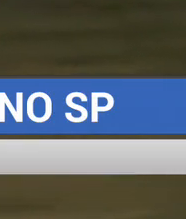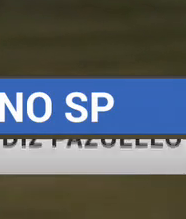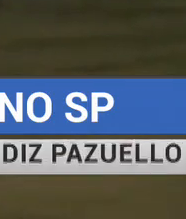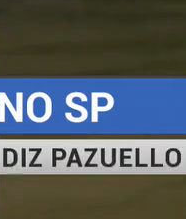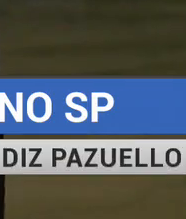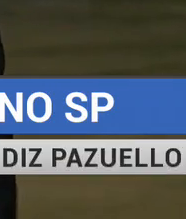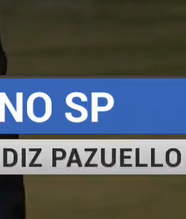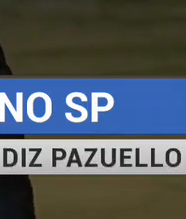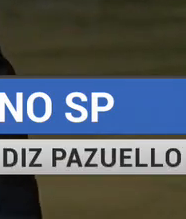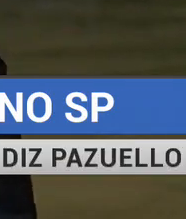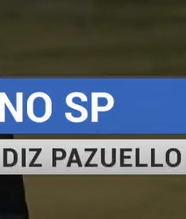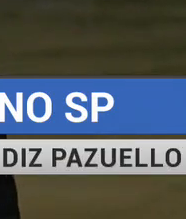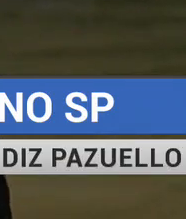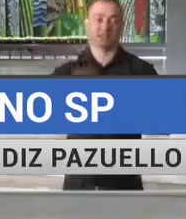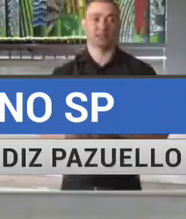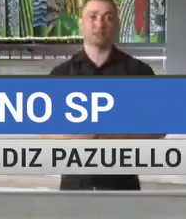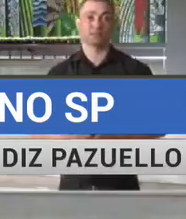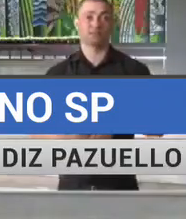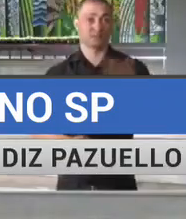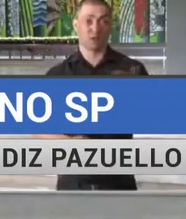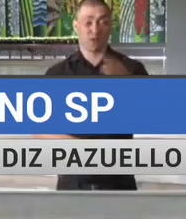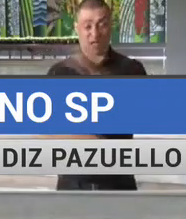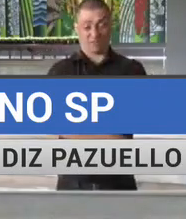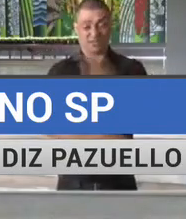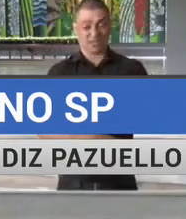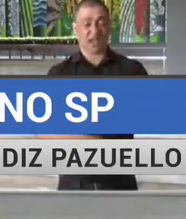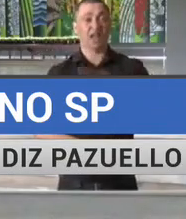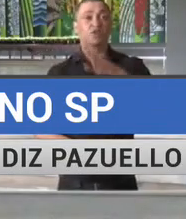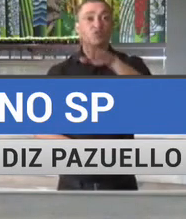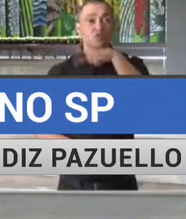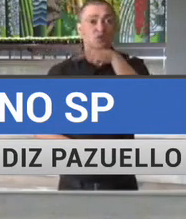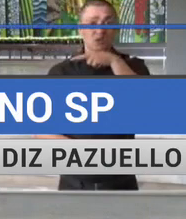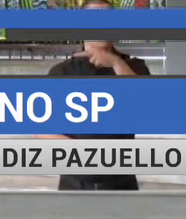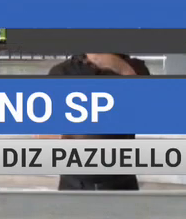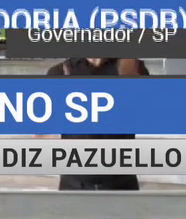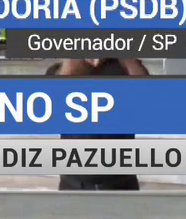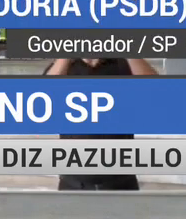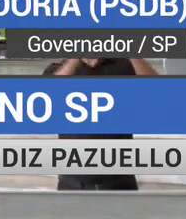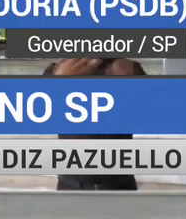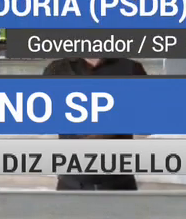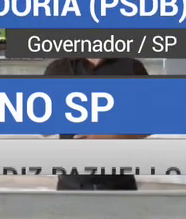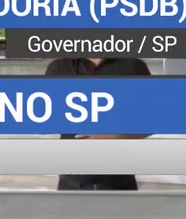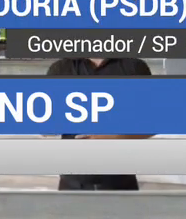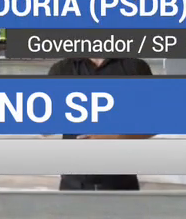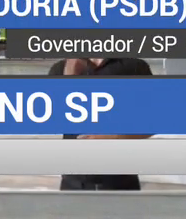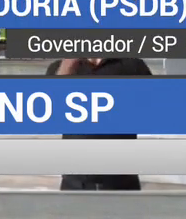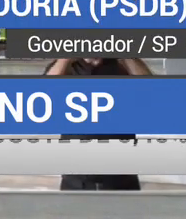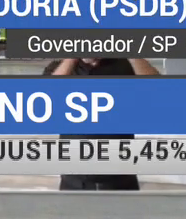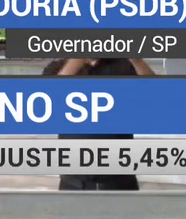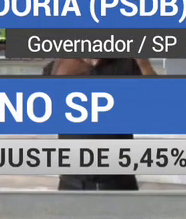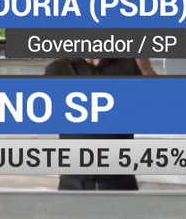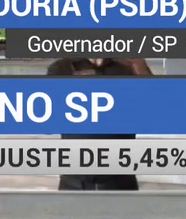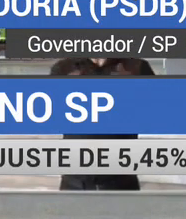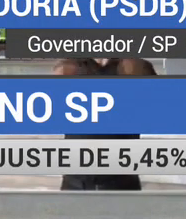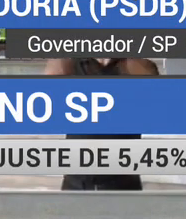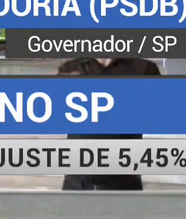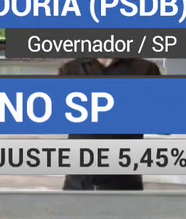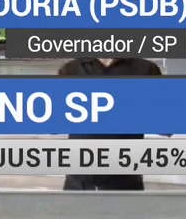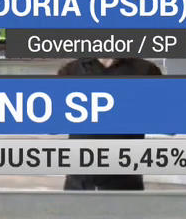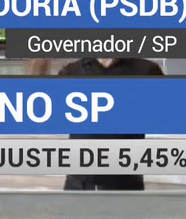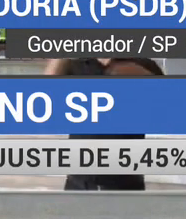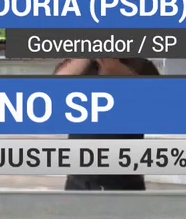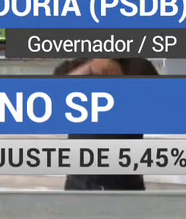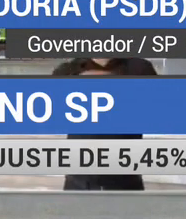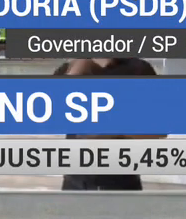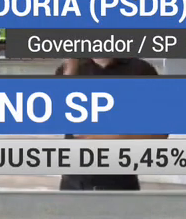admitiu que pode antecipar a data próximo do Butantã atende plenamente e atendendo plenamente ela deve ser